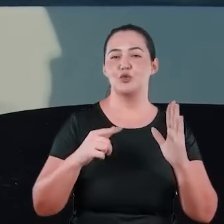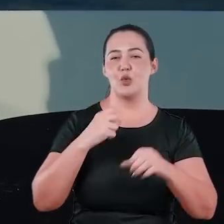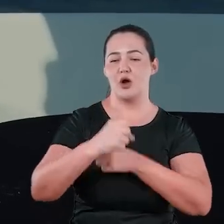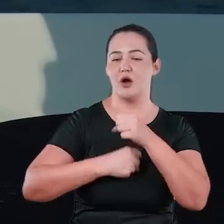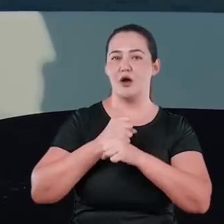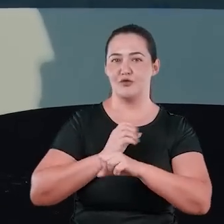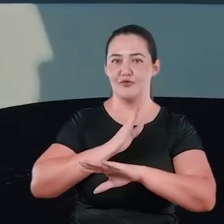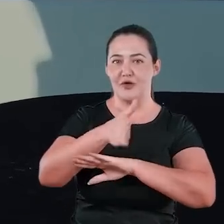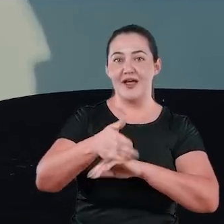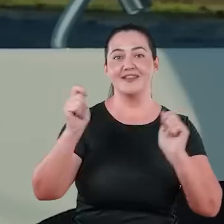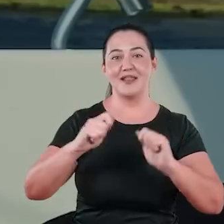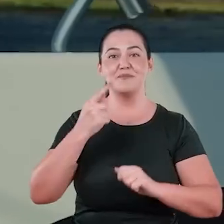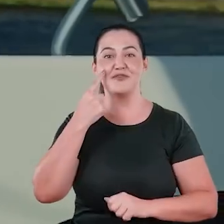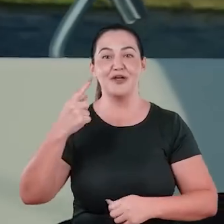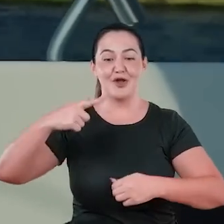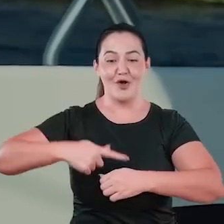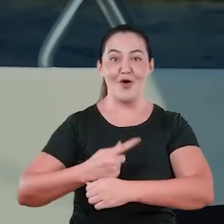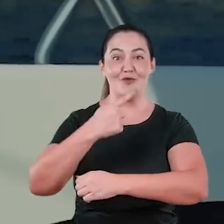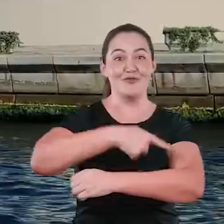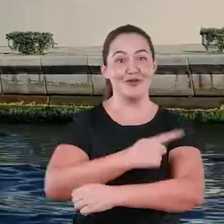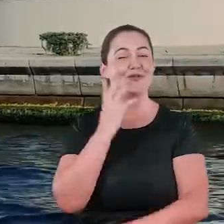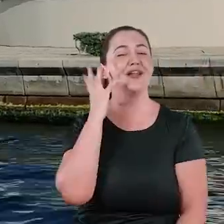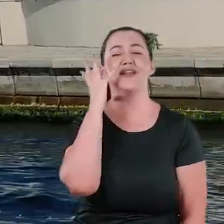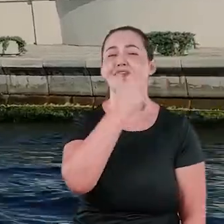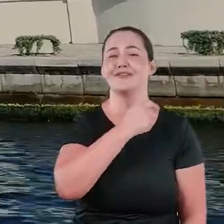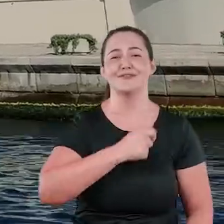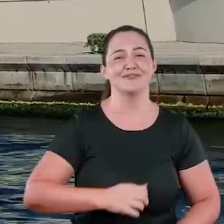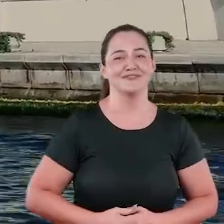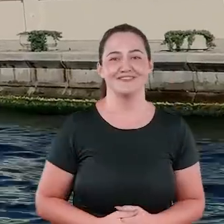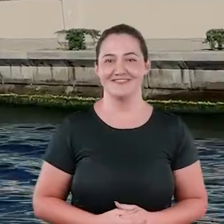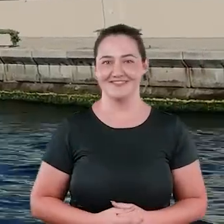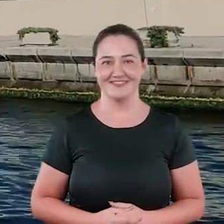ver até golfinhos. É muito lindo.